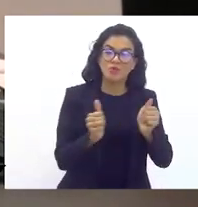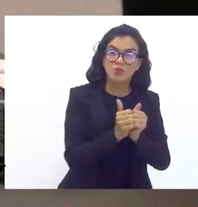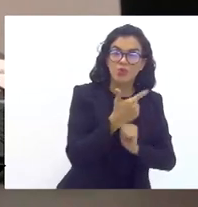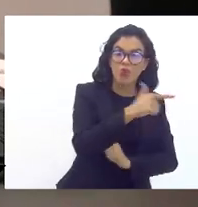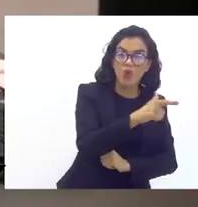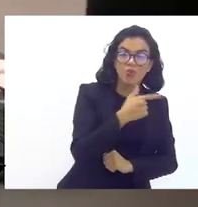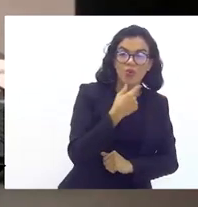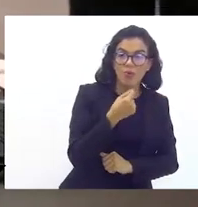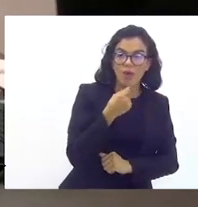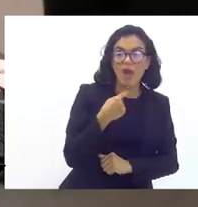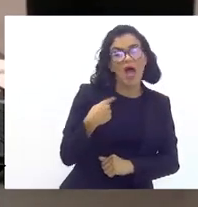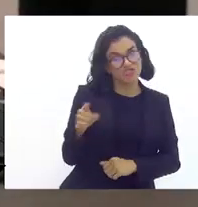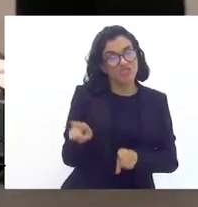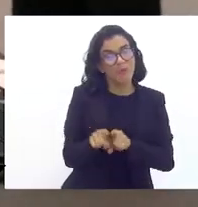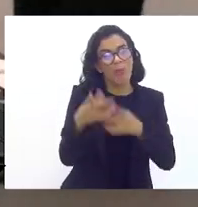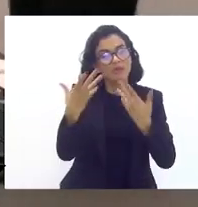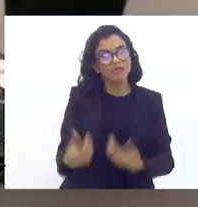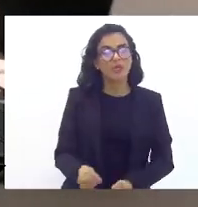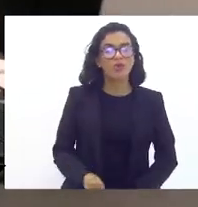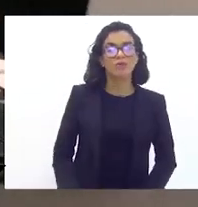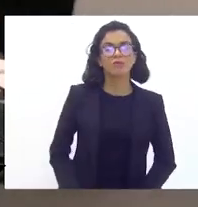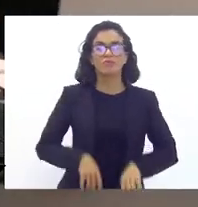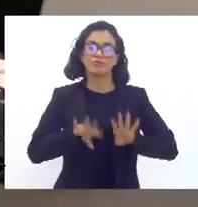fomos para sala de reconhecimento